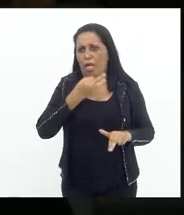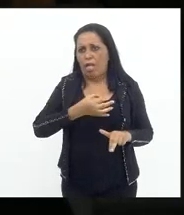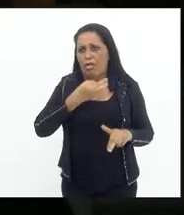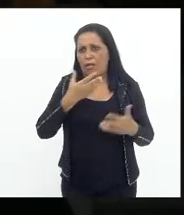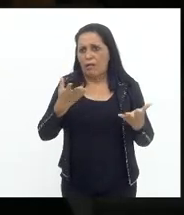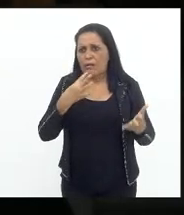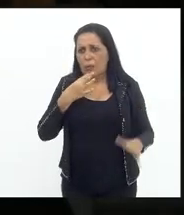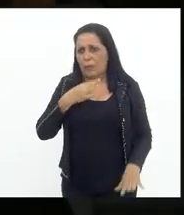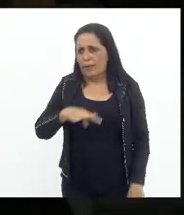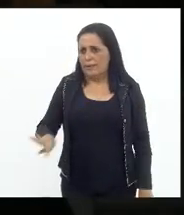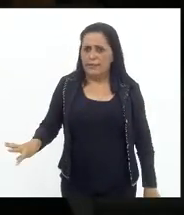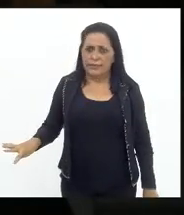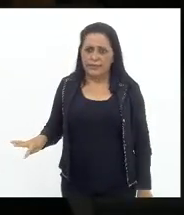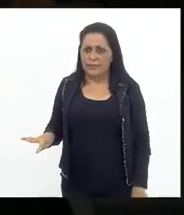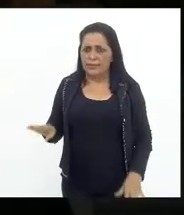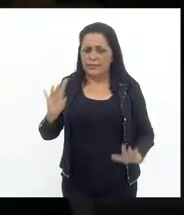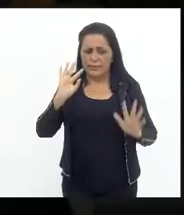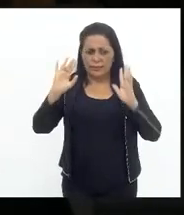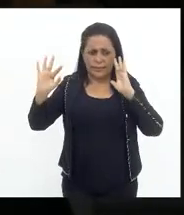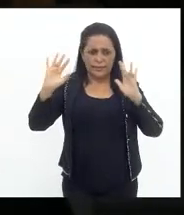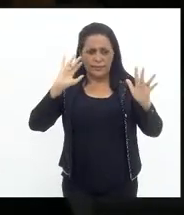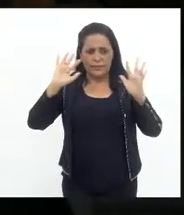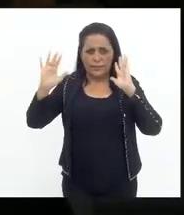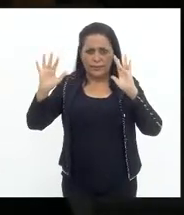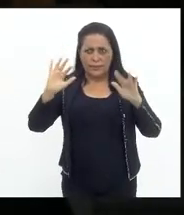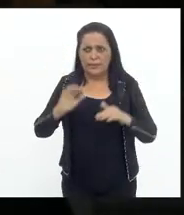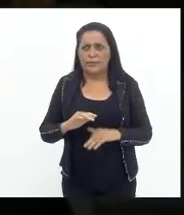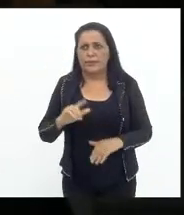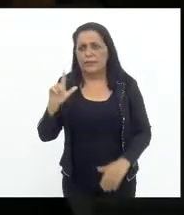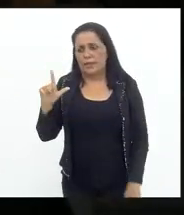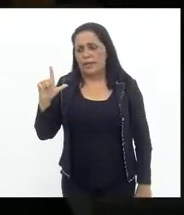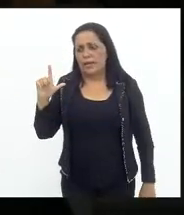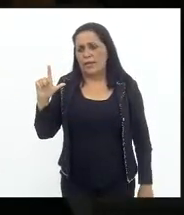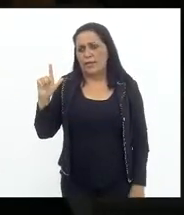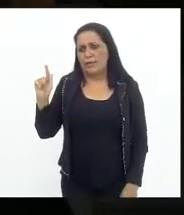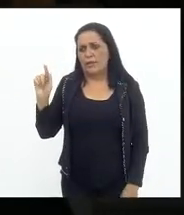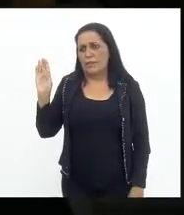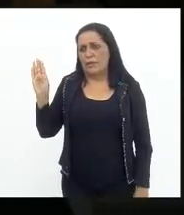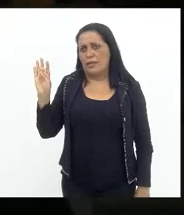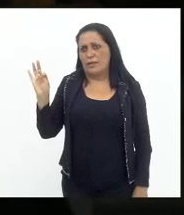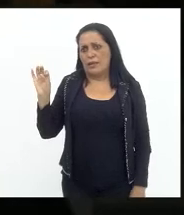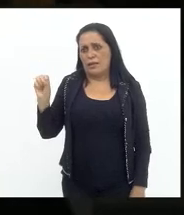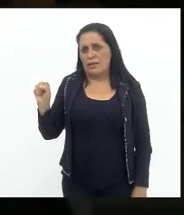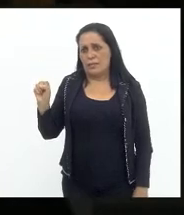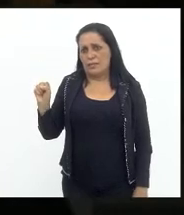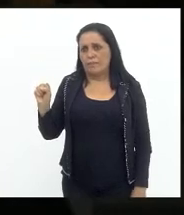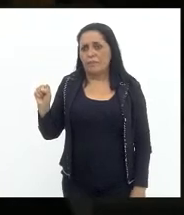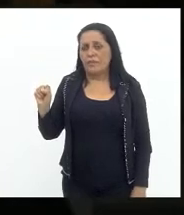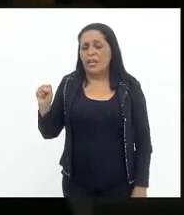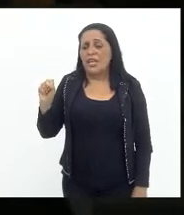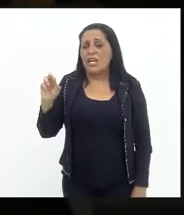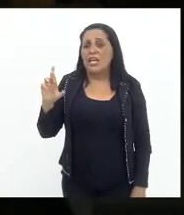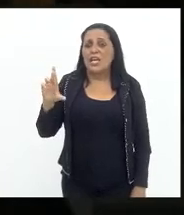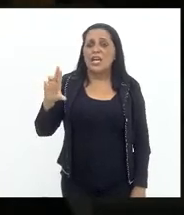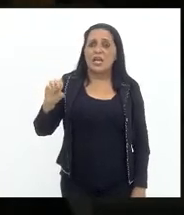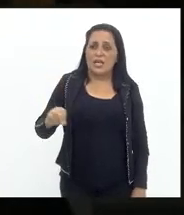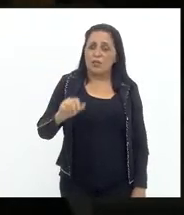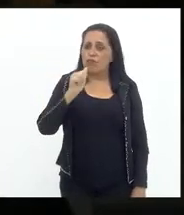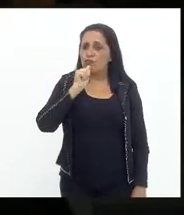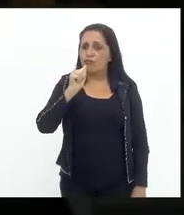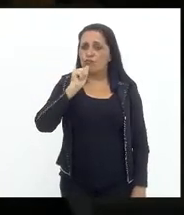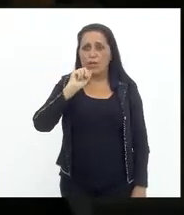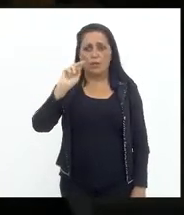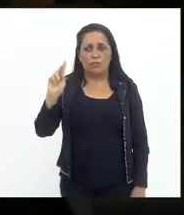não conhecidas ou imaginadas, LGBTS, Rio sem homofobia.